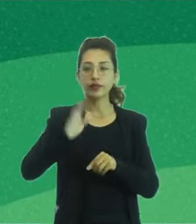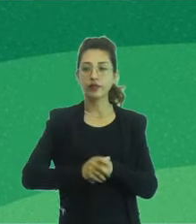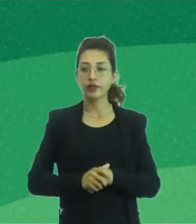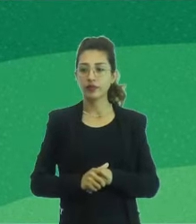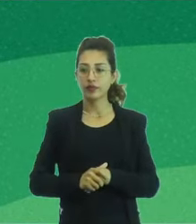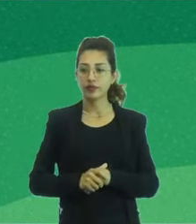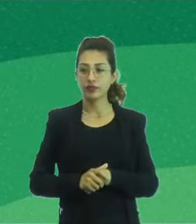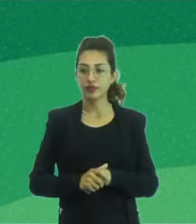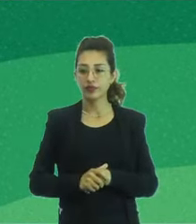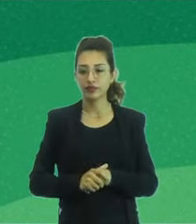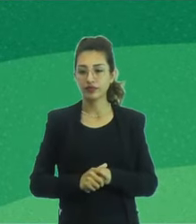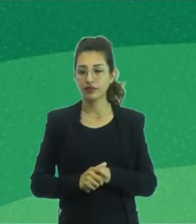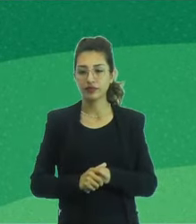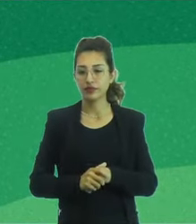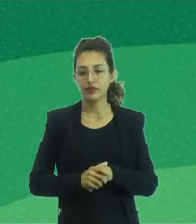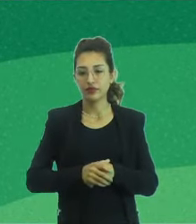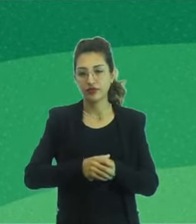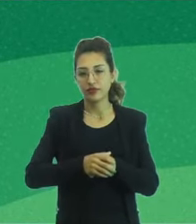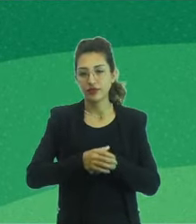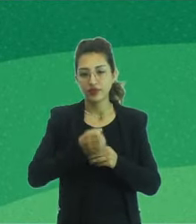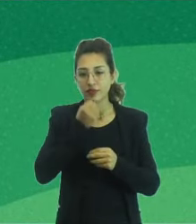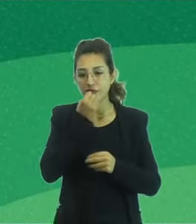faz bem tá ligado